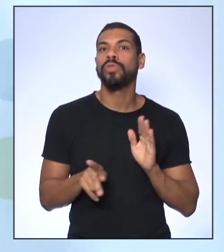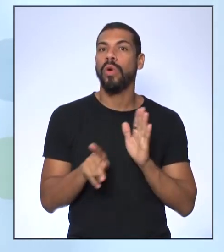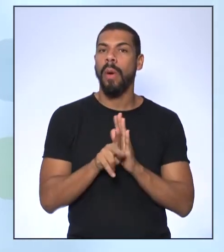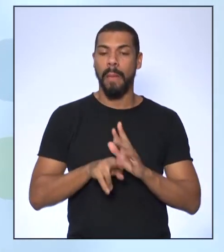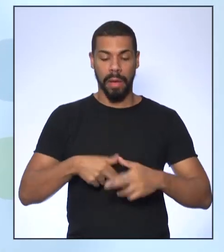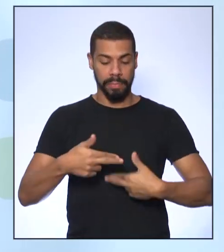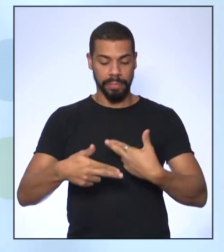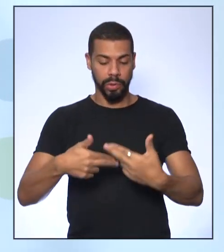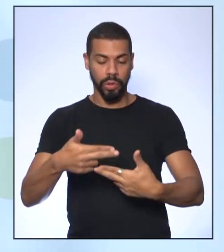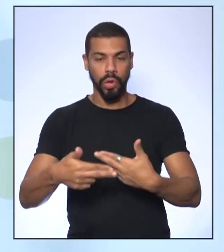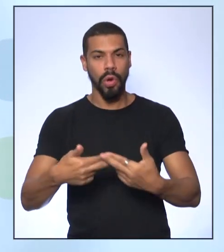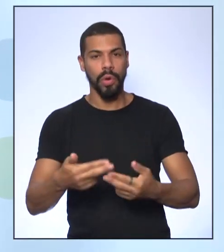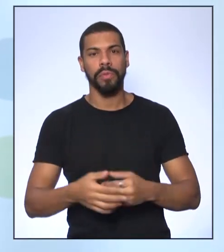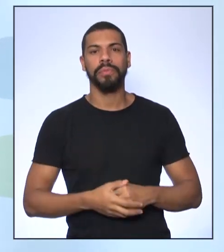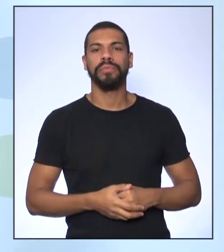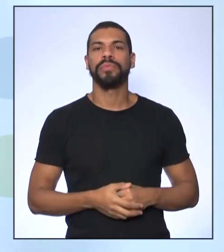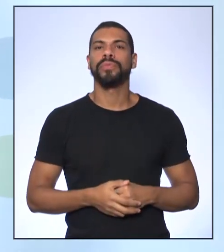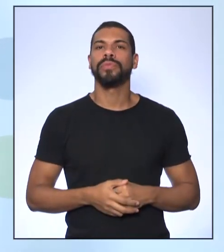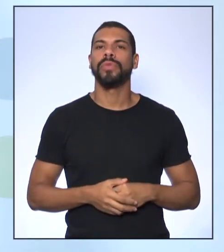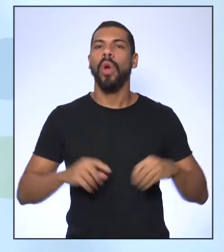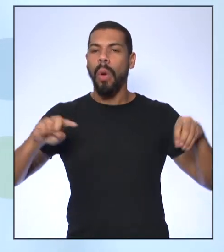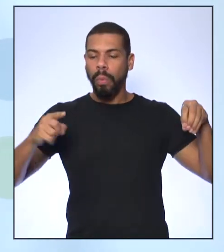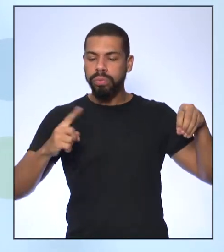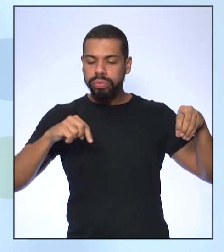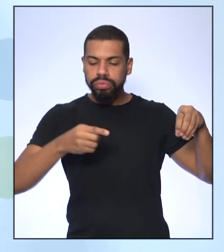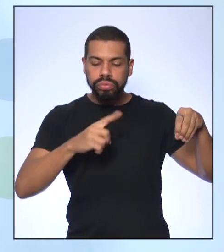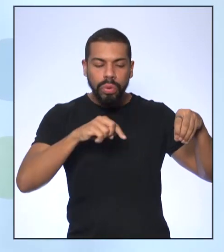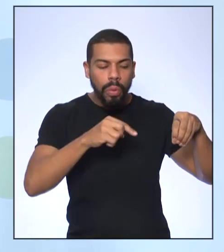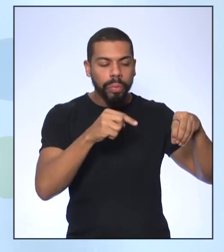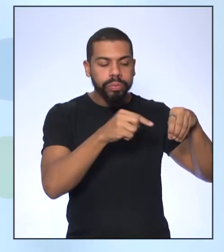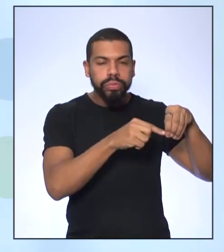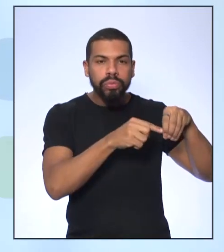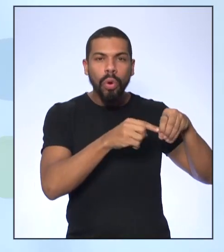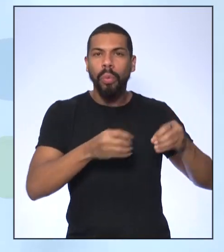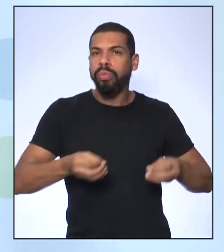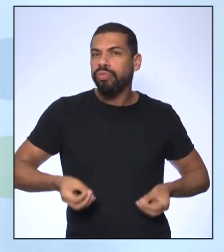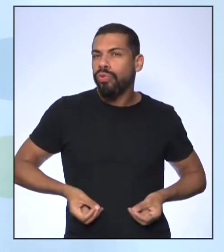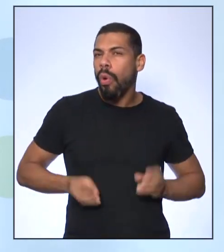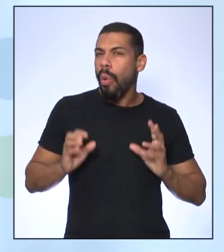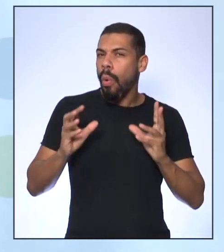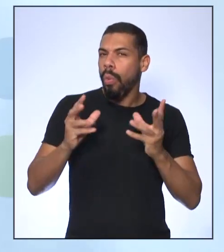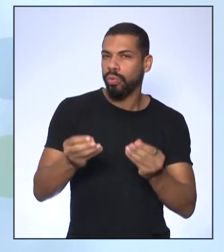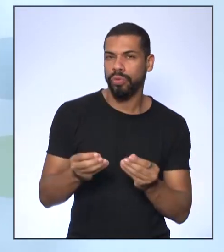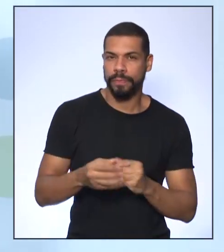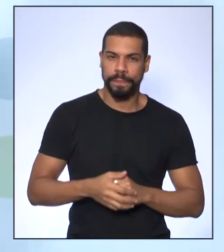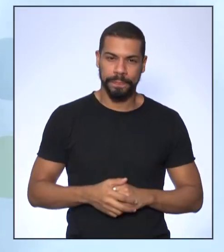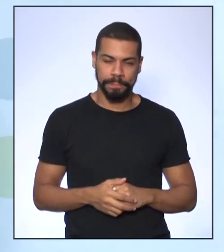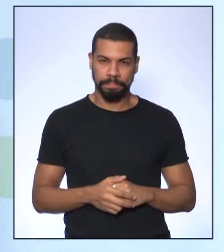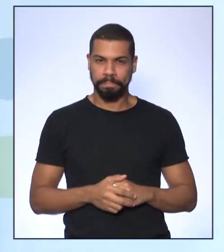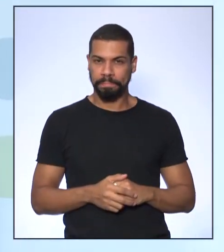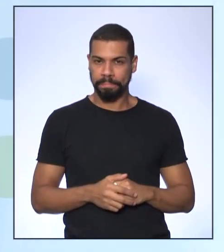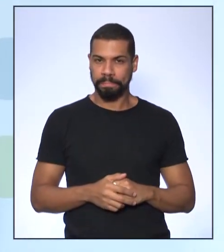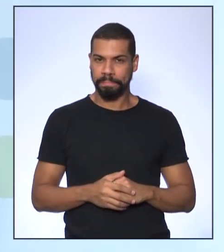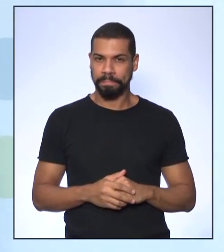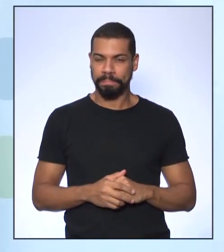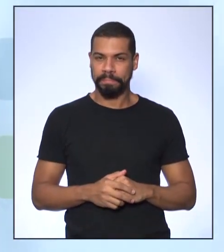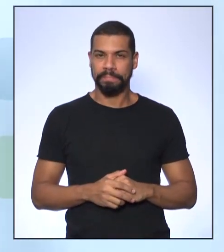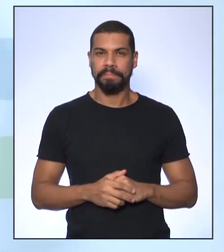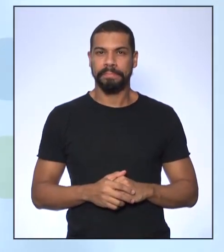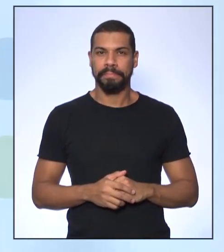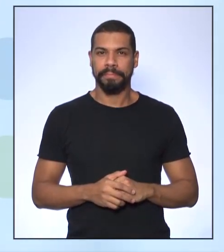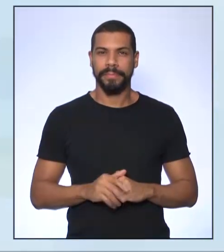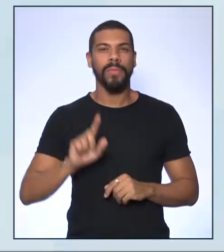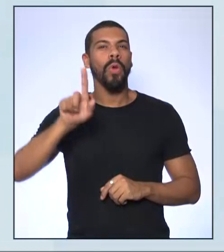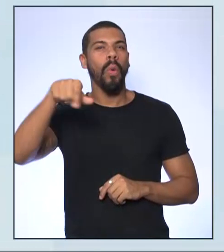as células, aí o espermatozoide, o óvulo, as células gaméticas, né? E também, outro exemplo ali